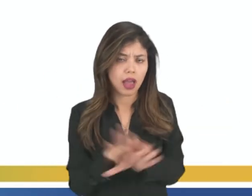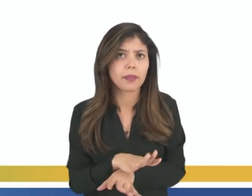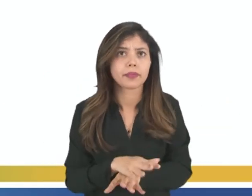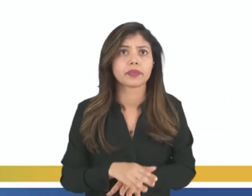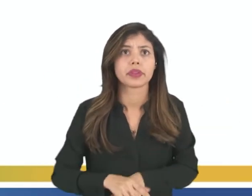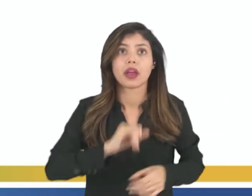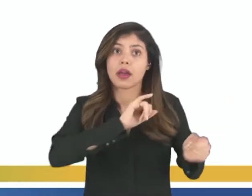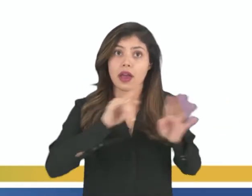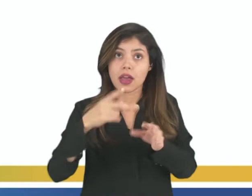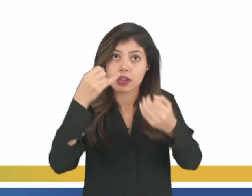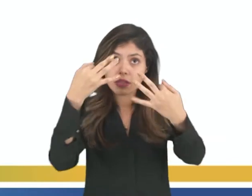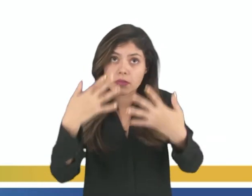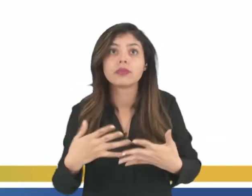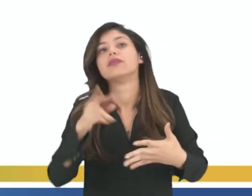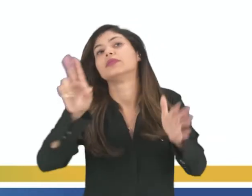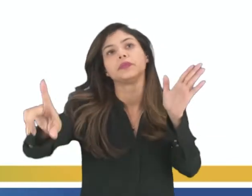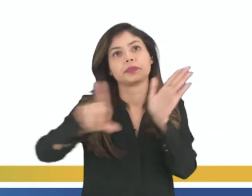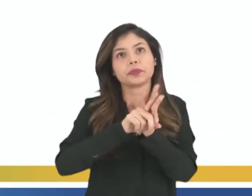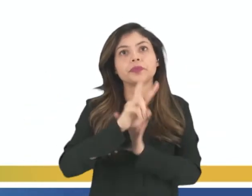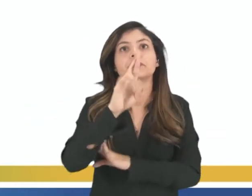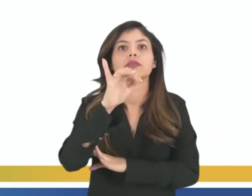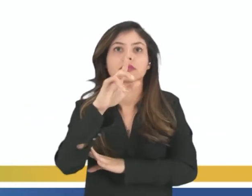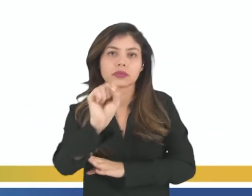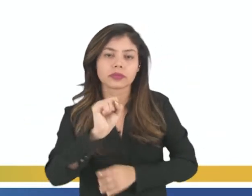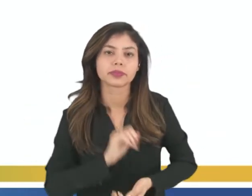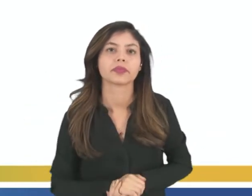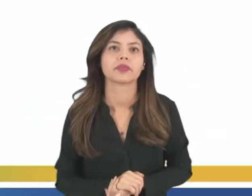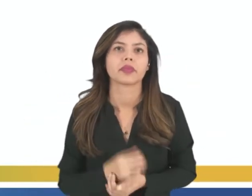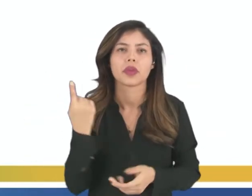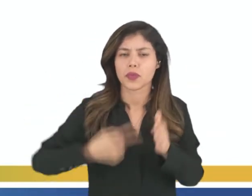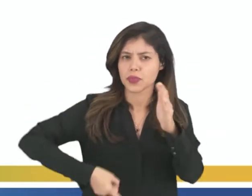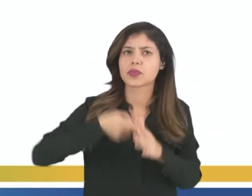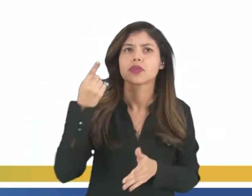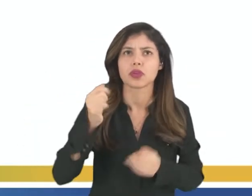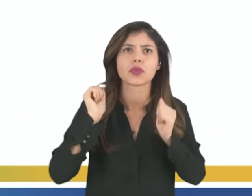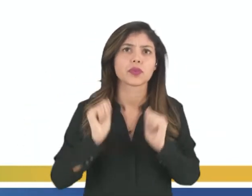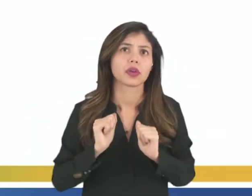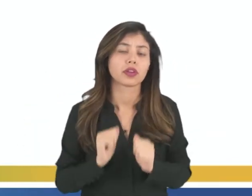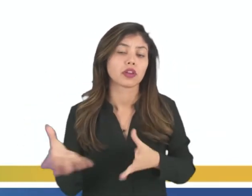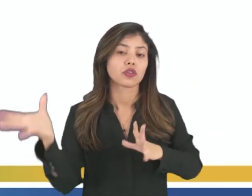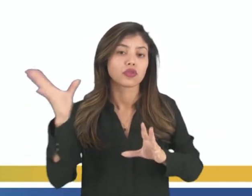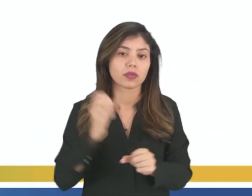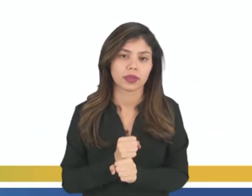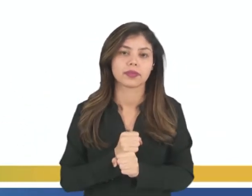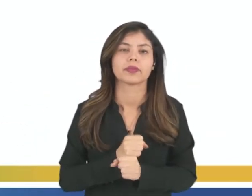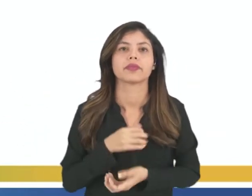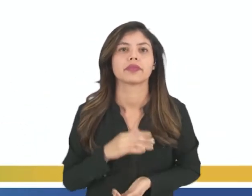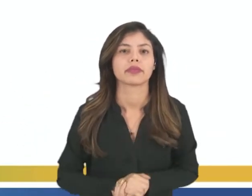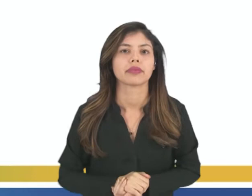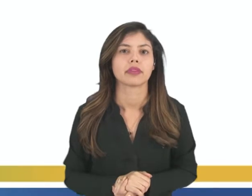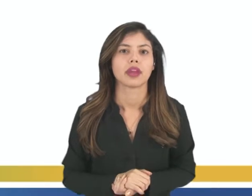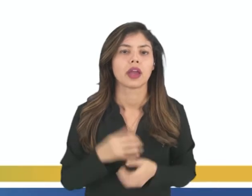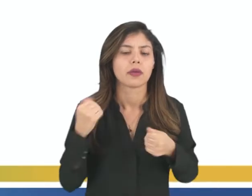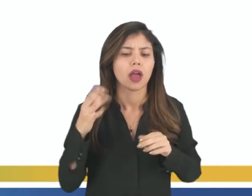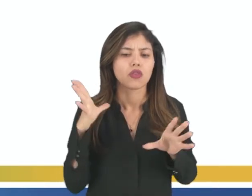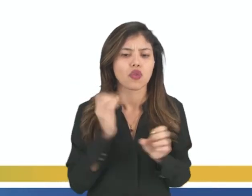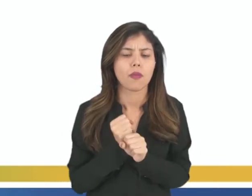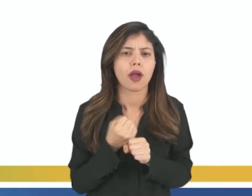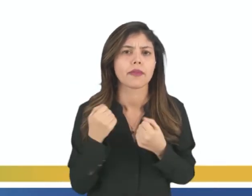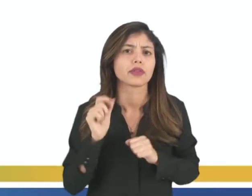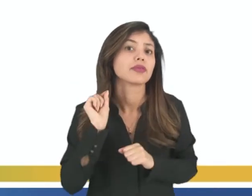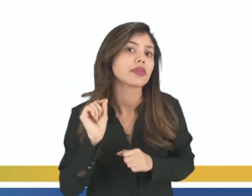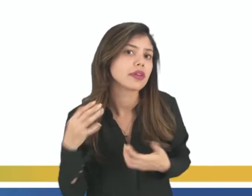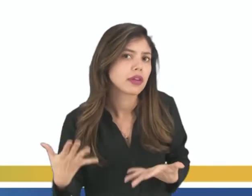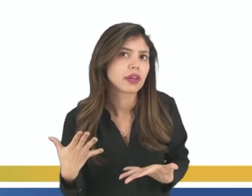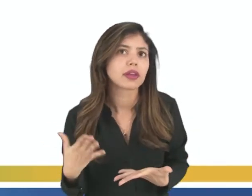fazer uma lei de Hess, nós precisamos seguir alguns passos. Primeiro, as equações podem ser somadas. Para somar as equações, nós